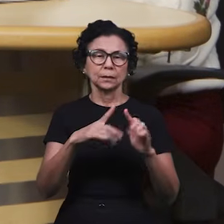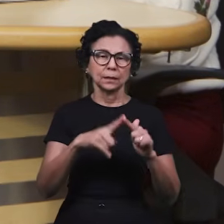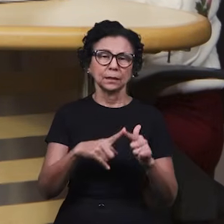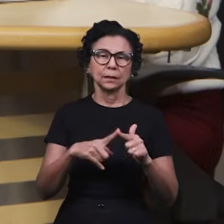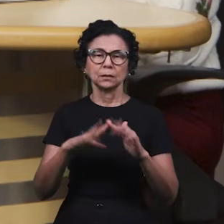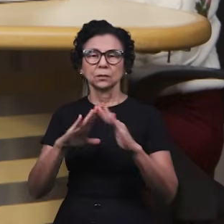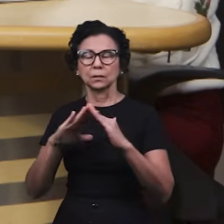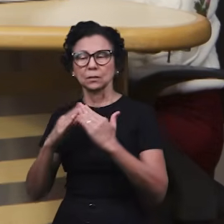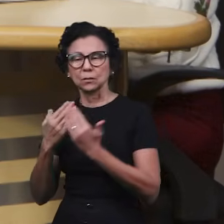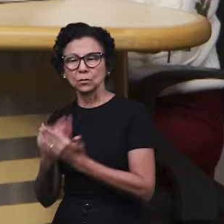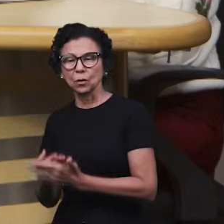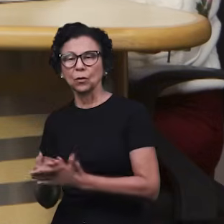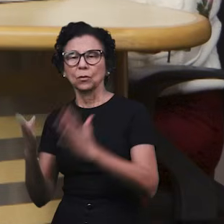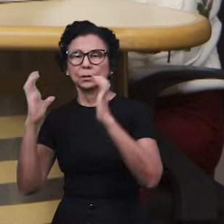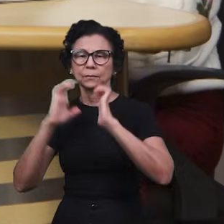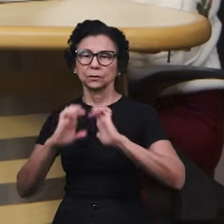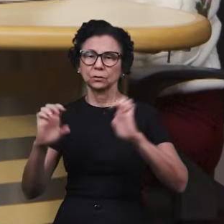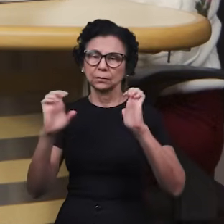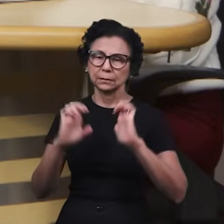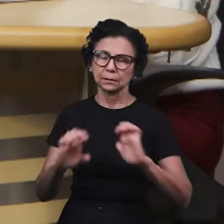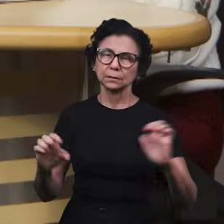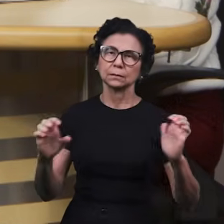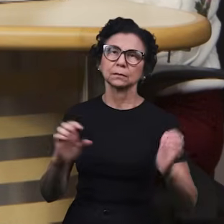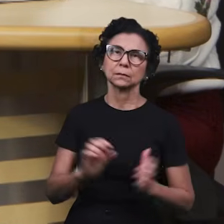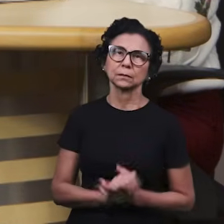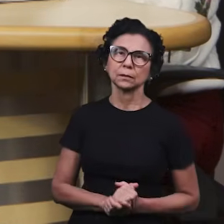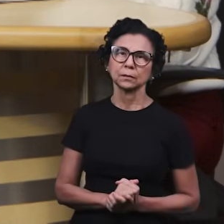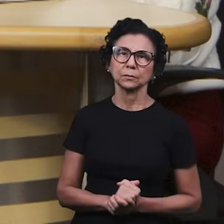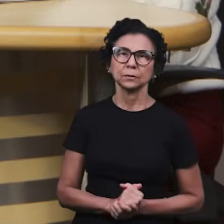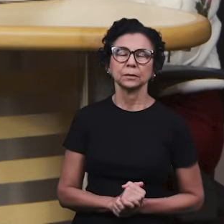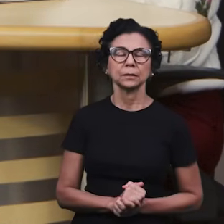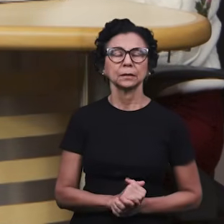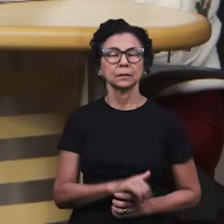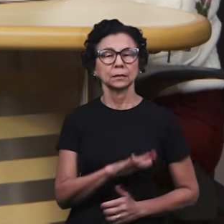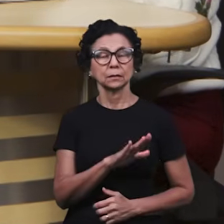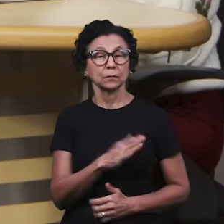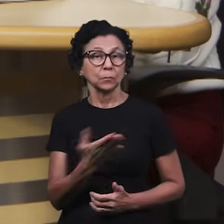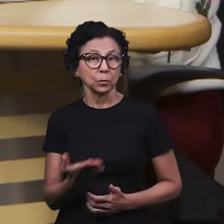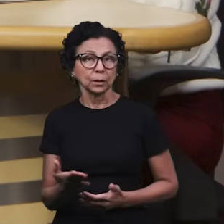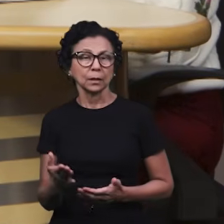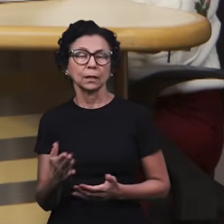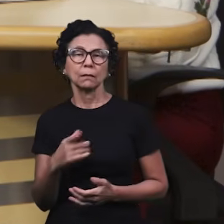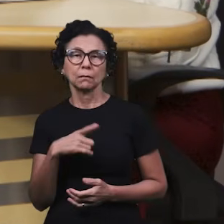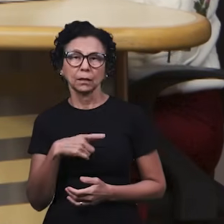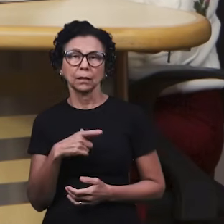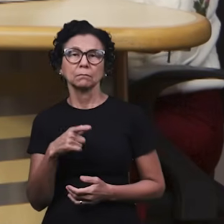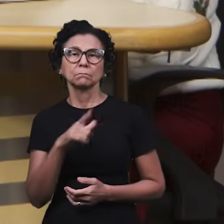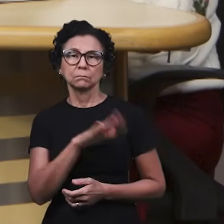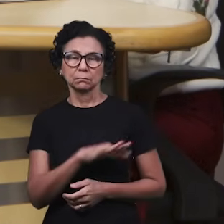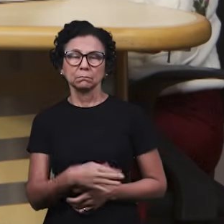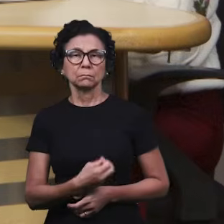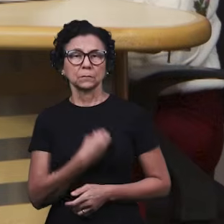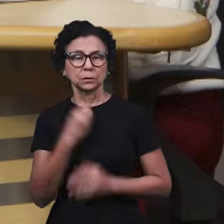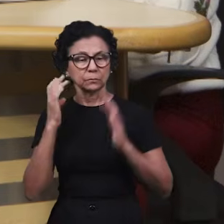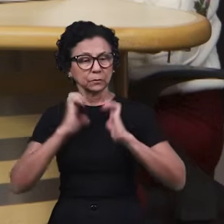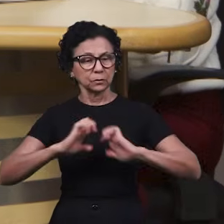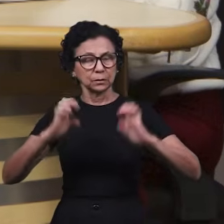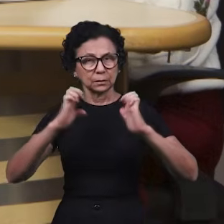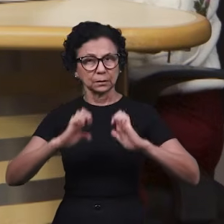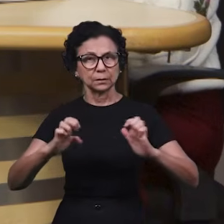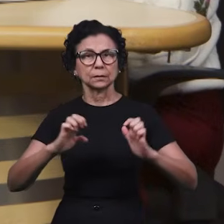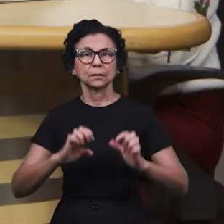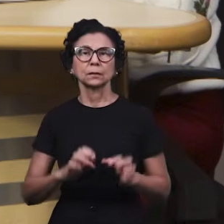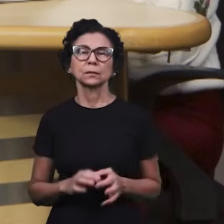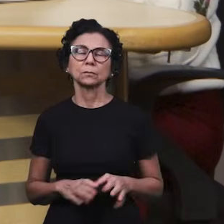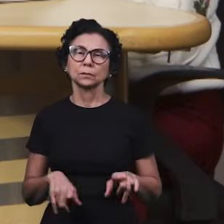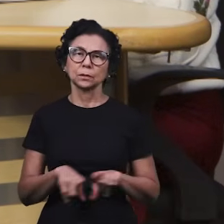escolas, nas evangelizações. É comum crianças que também participam da evangelização, não só as professoras, né? E